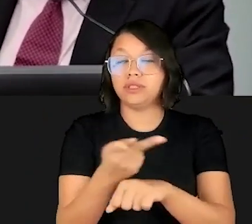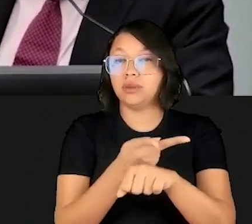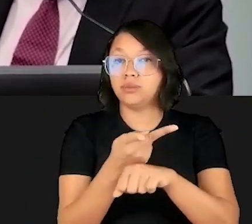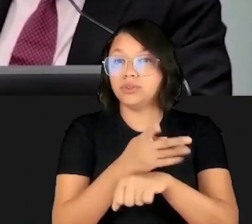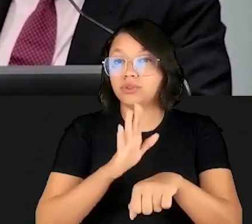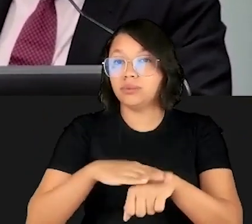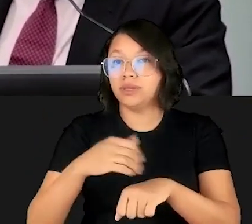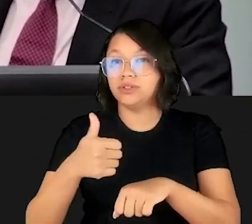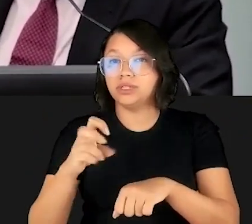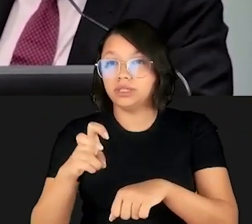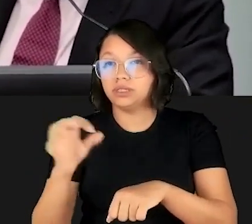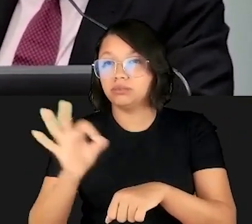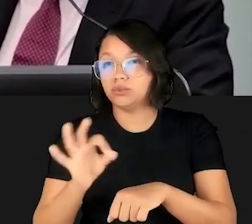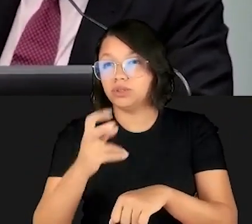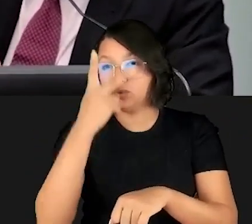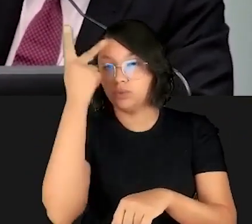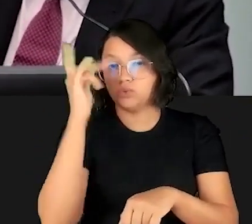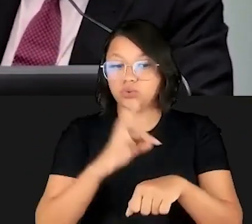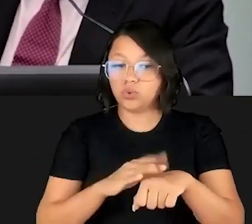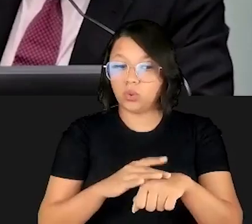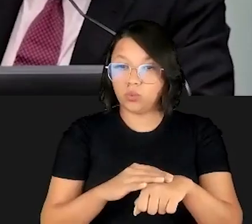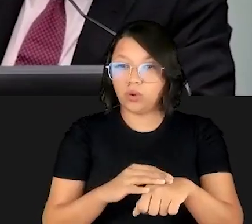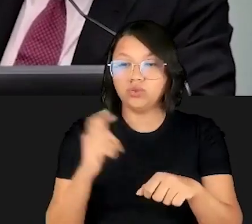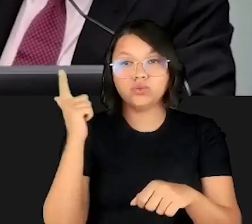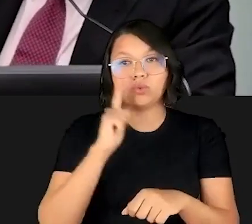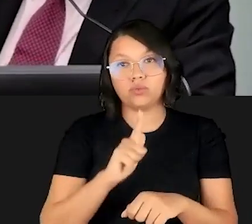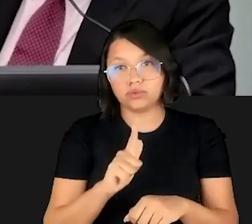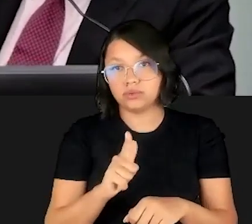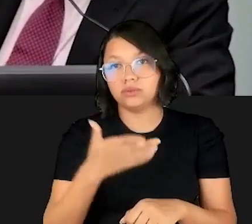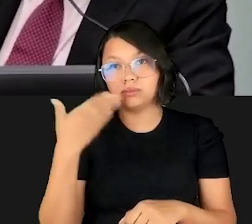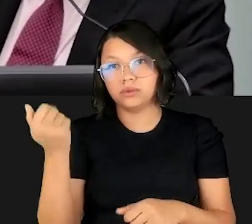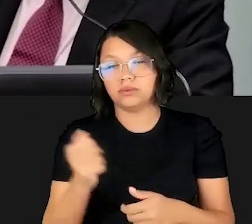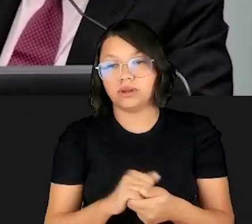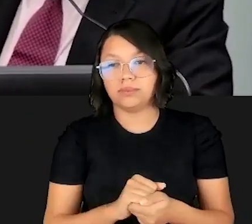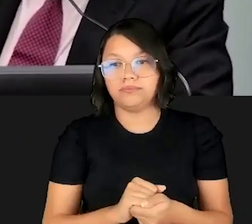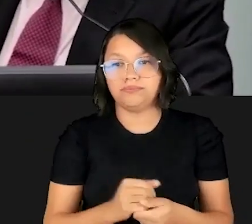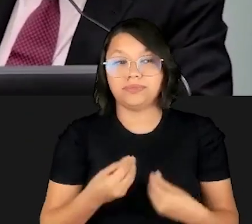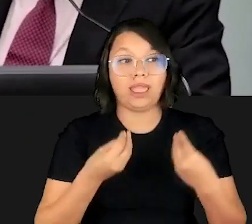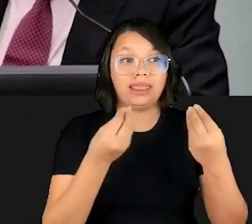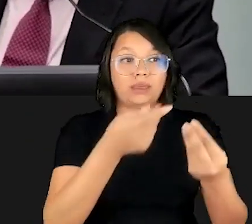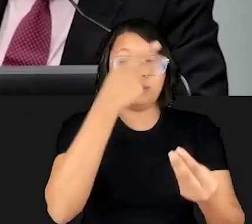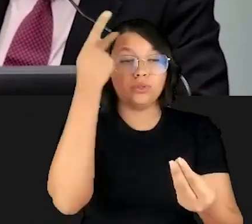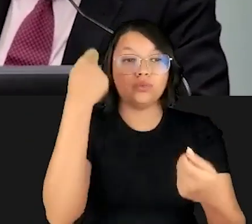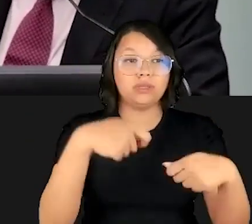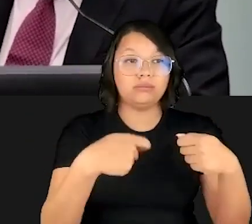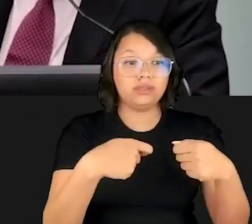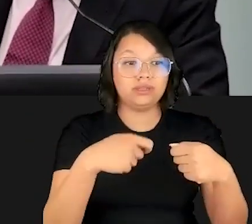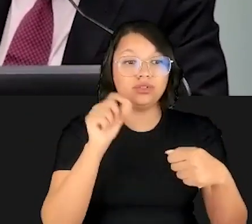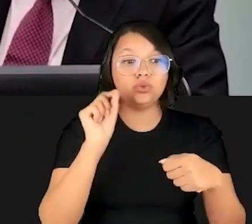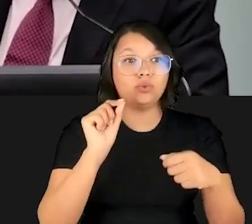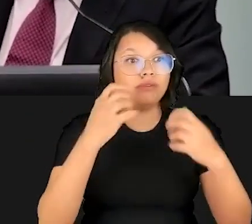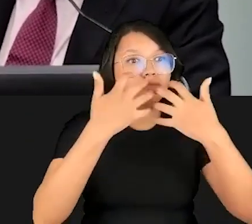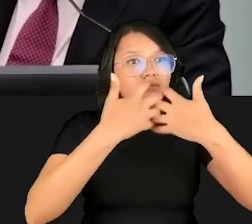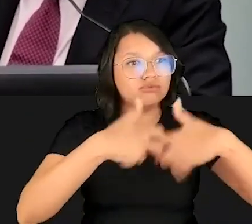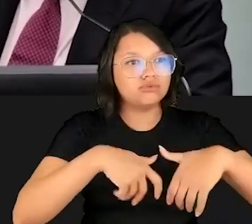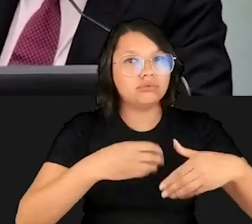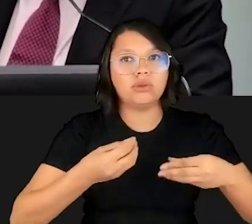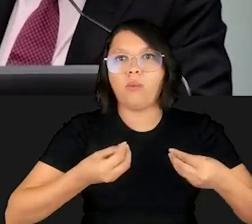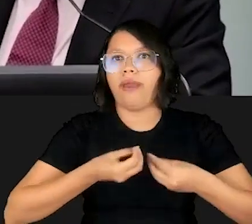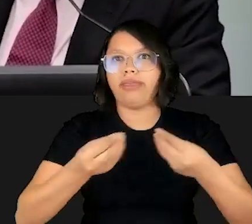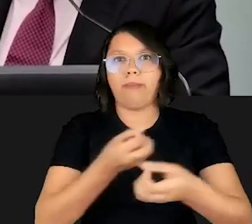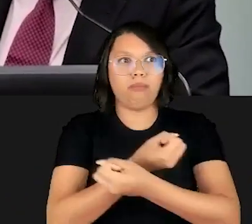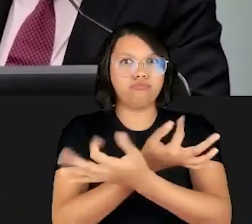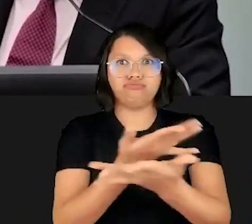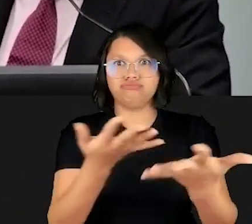pacientes se beneficiem, obviamente. Então, essa é a questão. É dar a quem precisa o que funciona. Não é dar tudo a todo mundo, porque aí